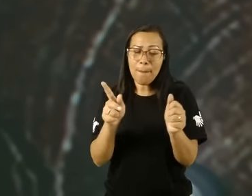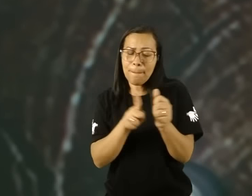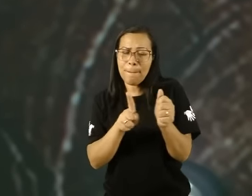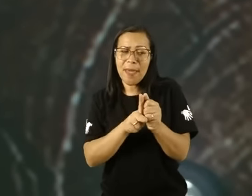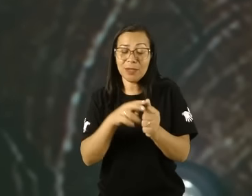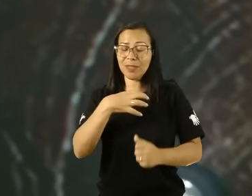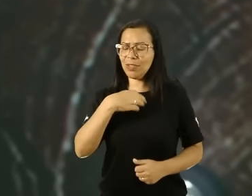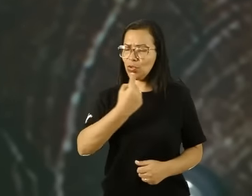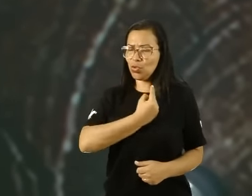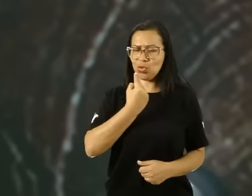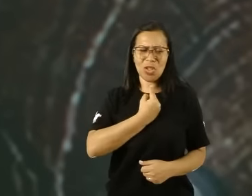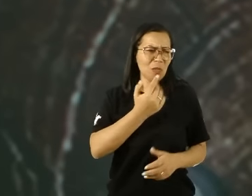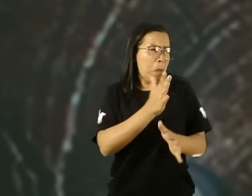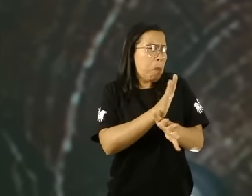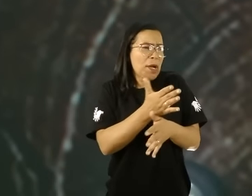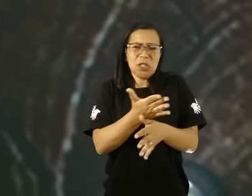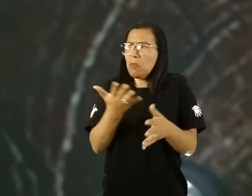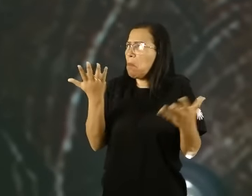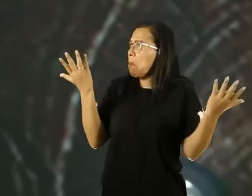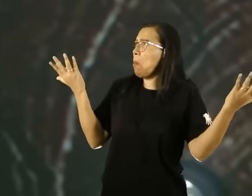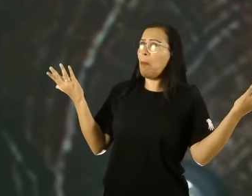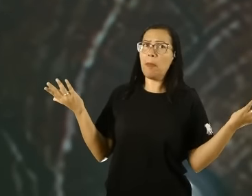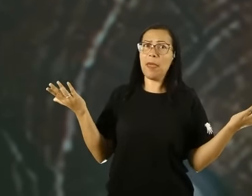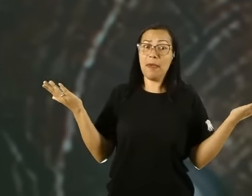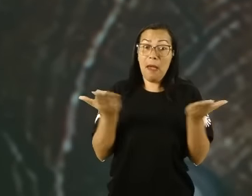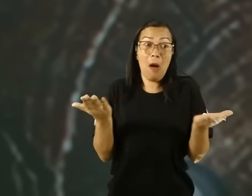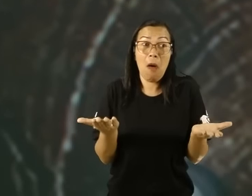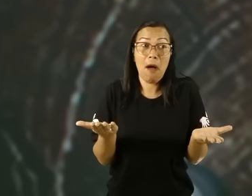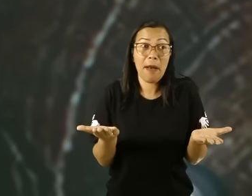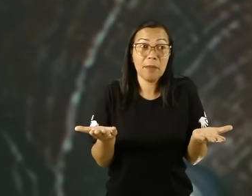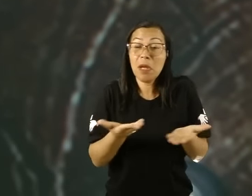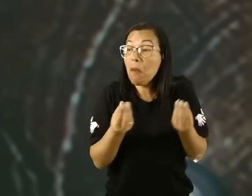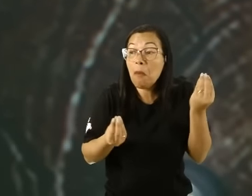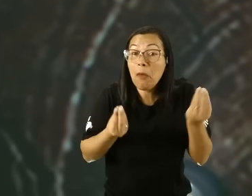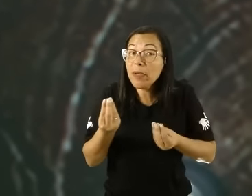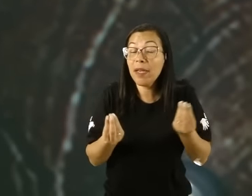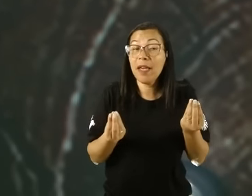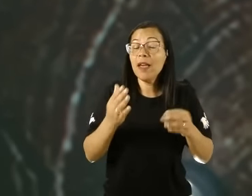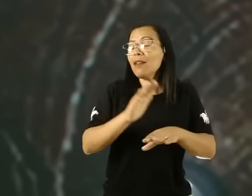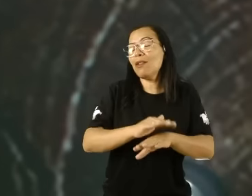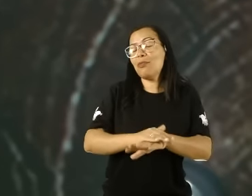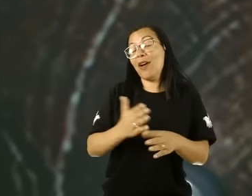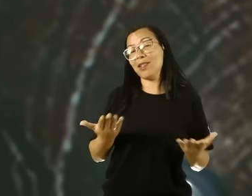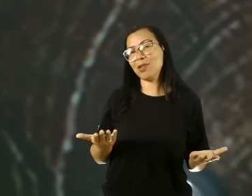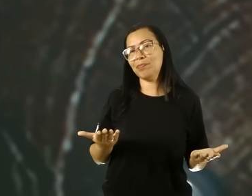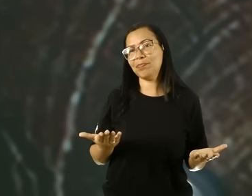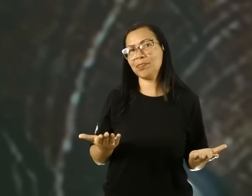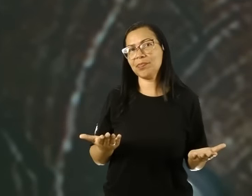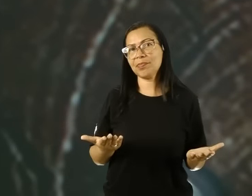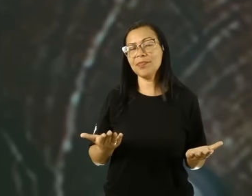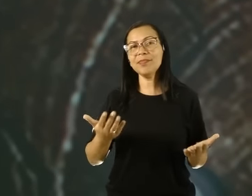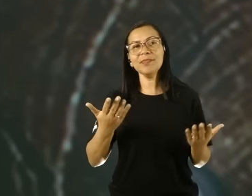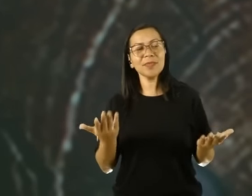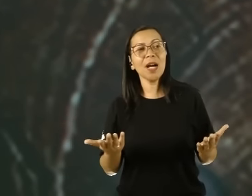muito alto. Não está acontecendo do jeito que eu queria. Eu até quis ser crente, eu até quis esse negócio de oração, ir para a igreja. Olha, eu